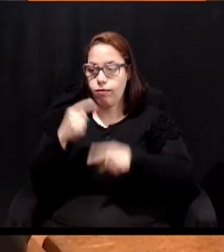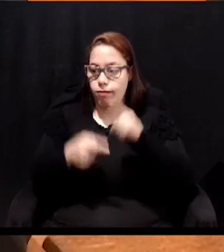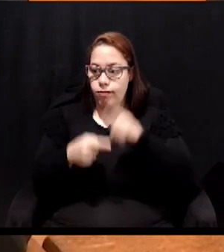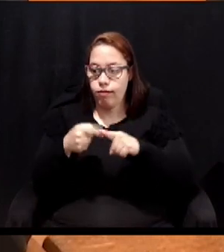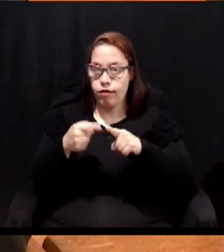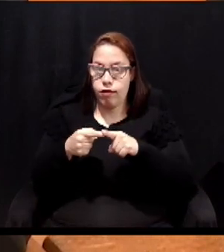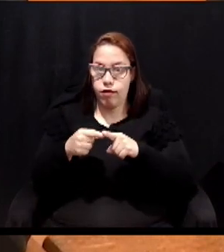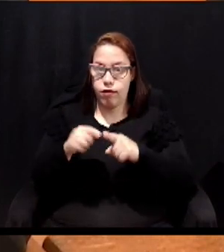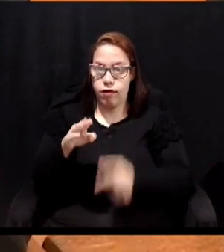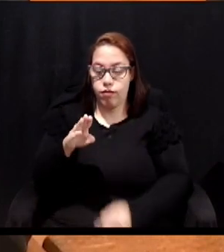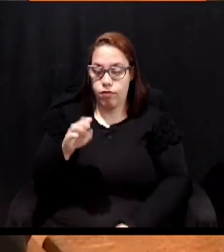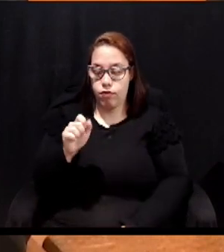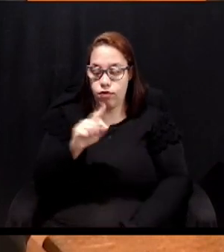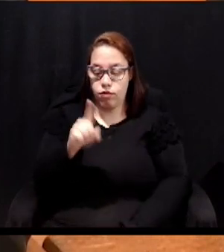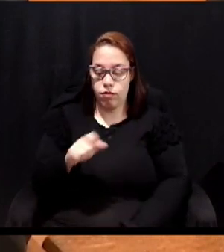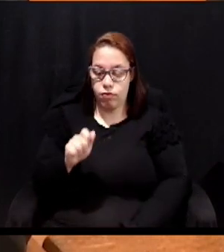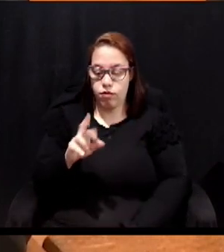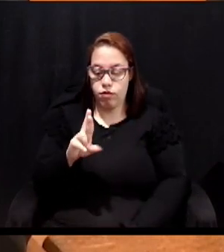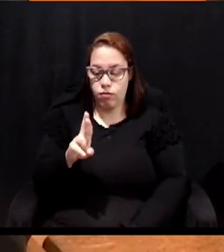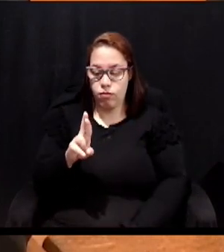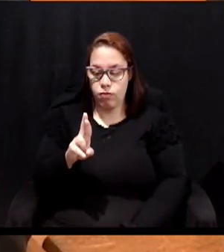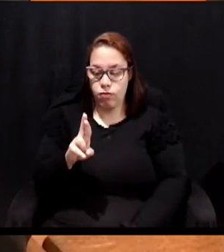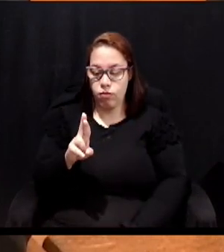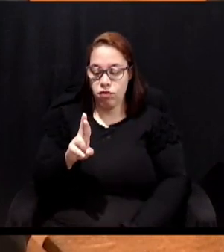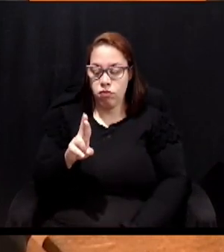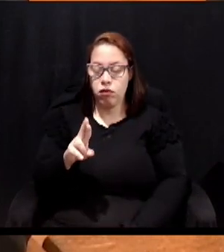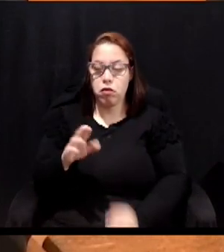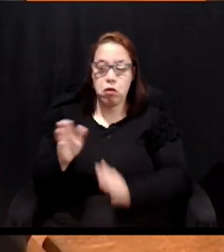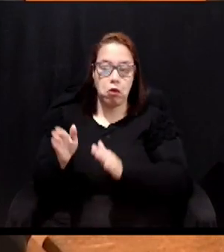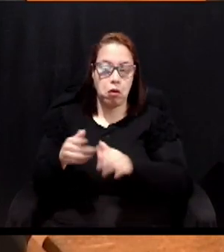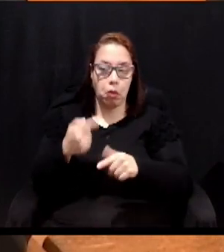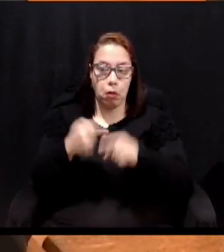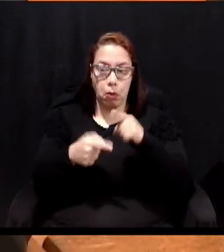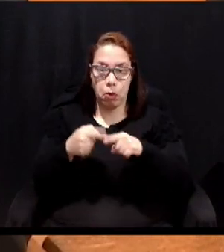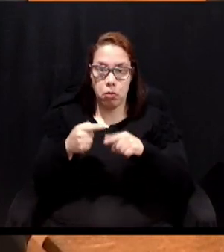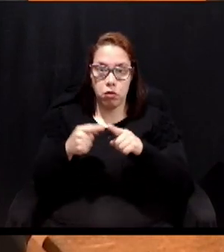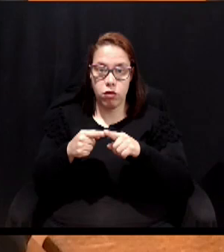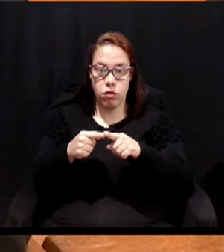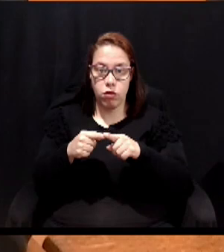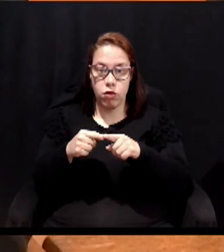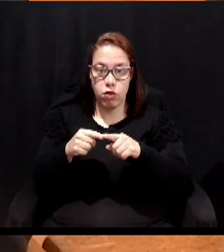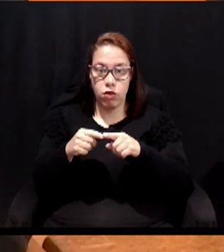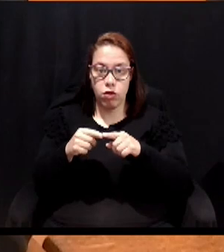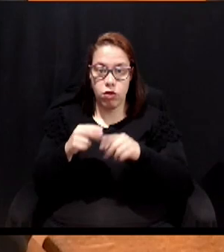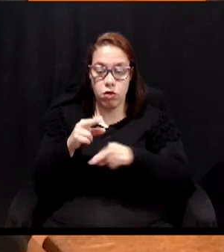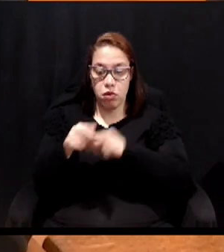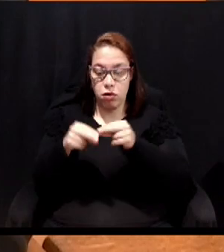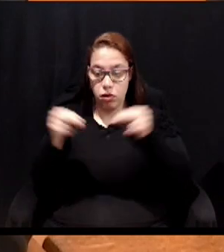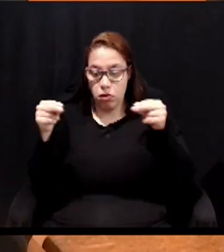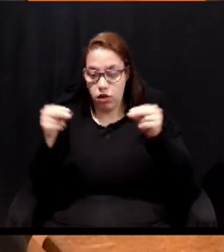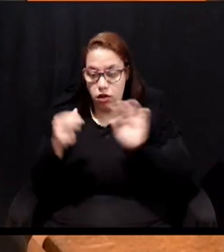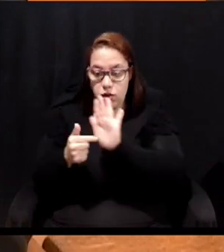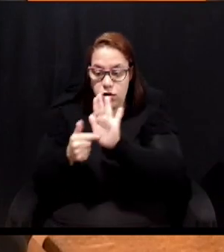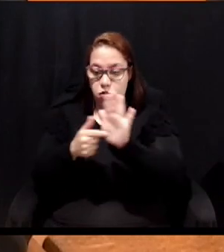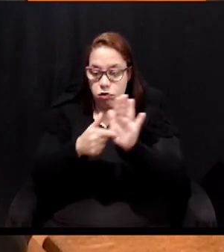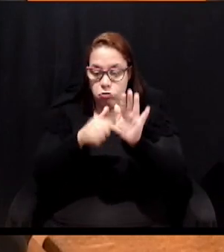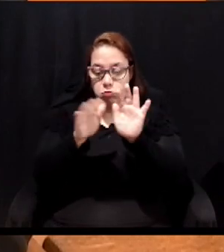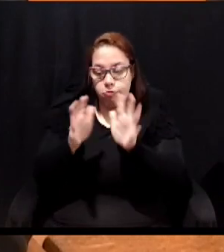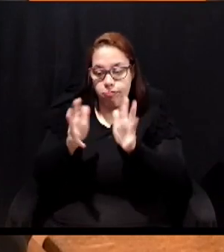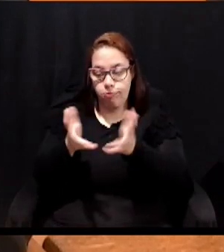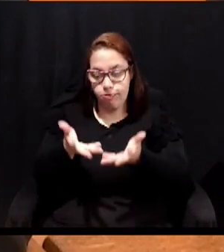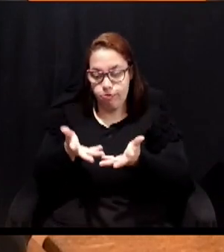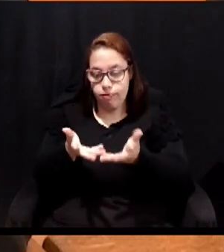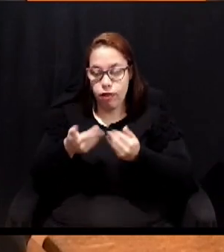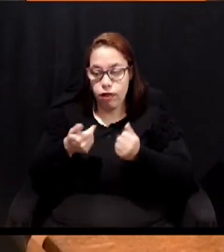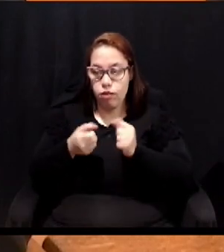sabe? E produtos para casa, presentes, decorações. Então, hoje, a Home Show chega com isso,